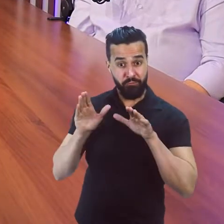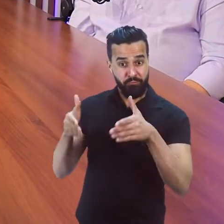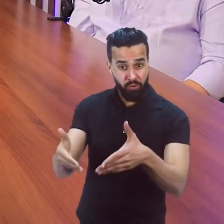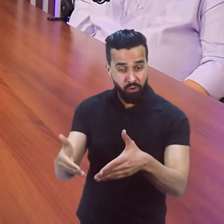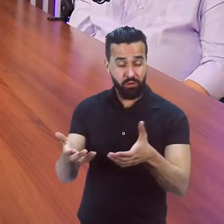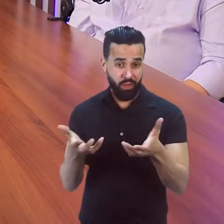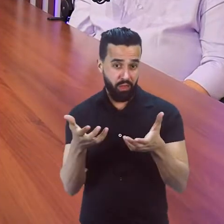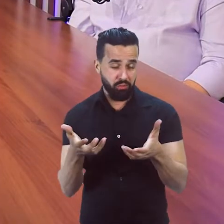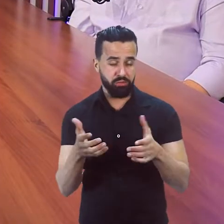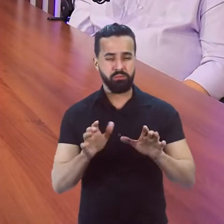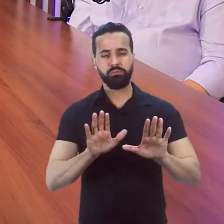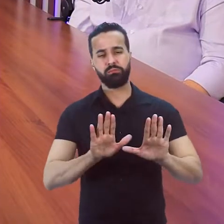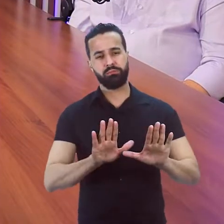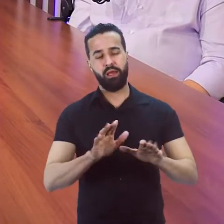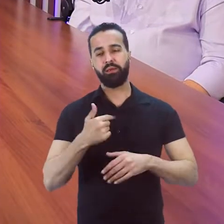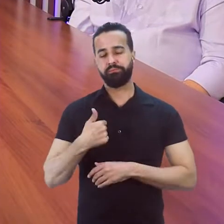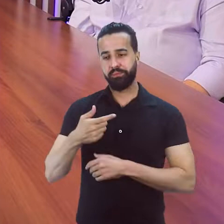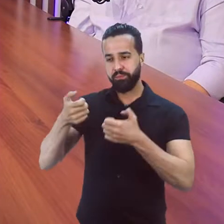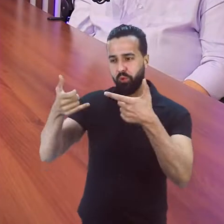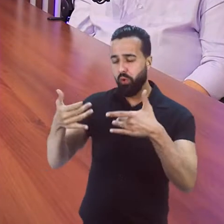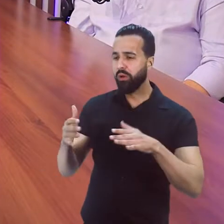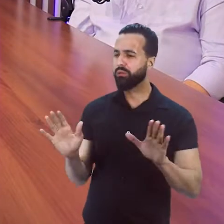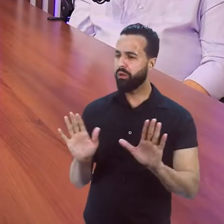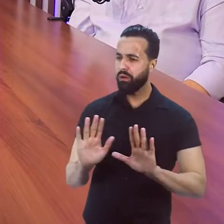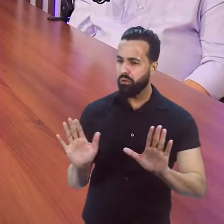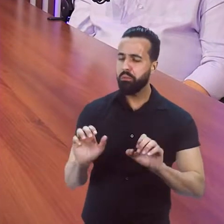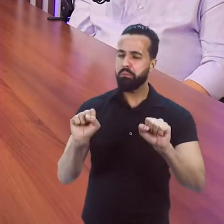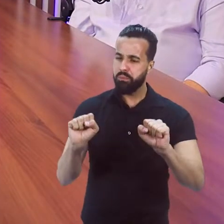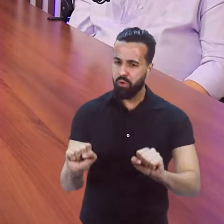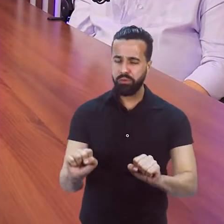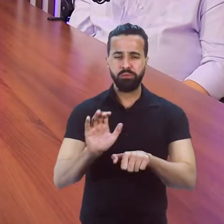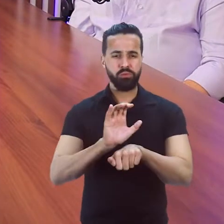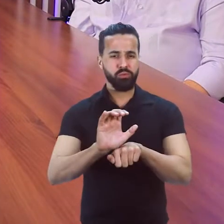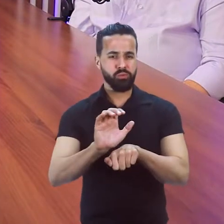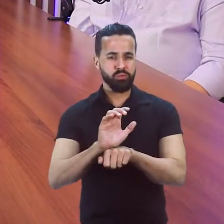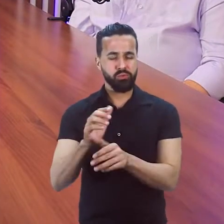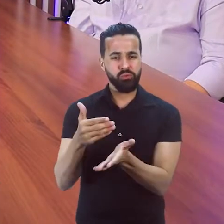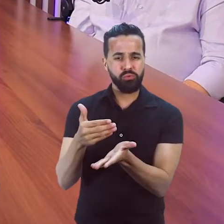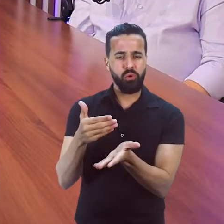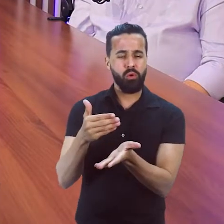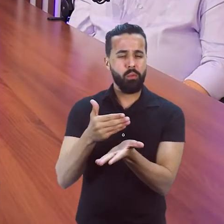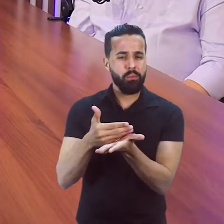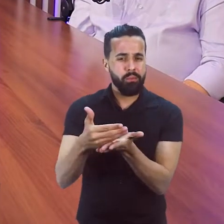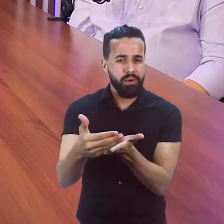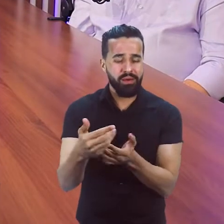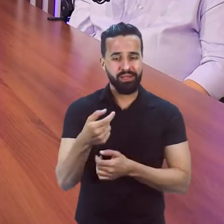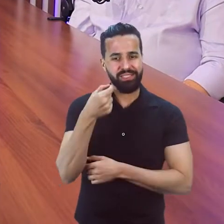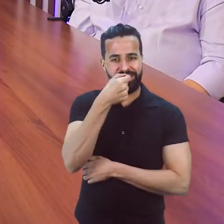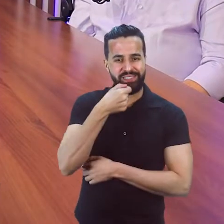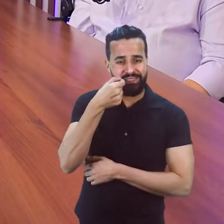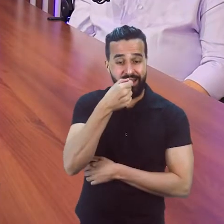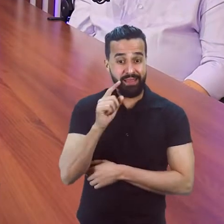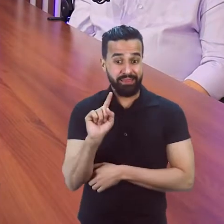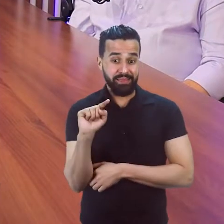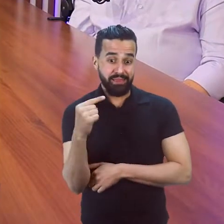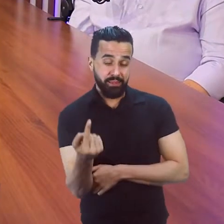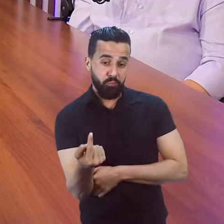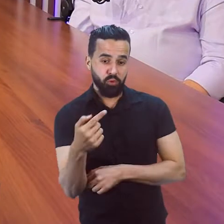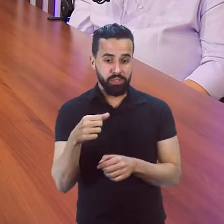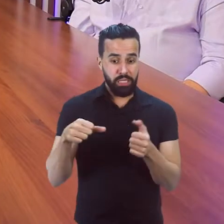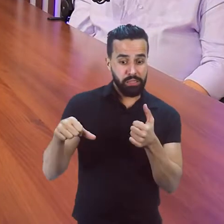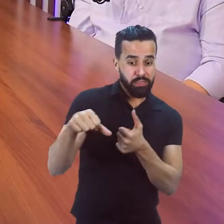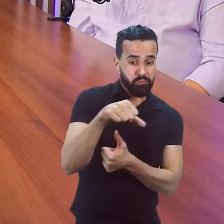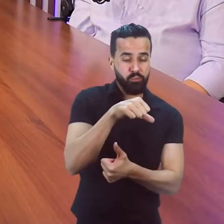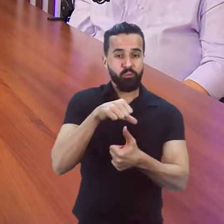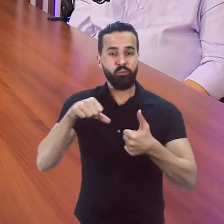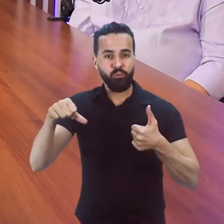ó, você pode vir começar a fazer odontologia e depois transferir para medicina, porque sempre há desistência